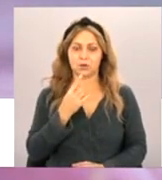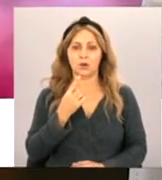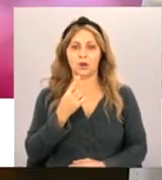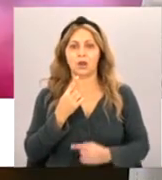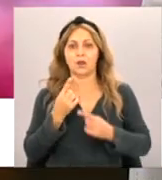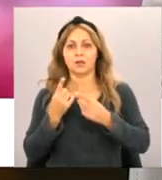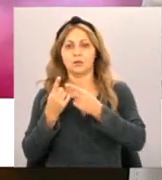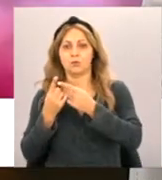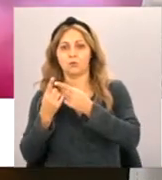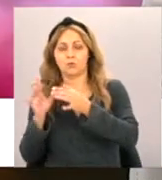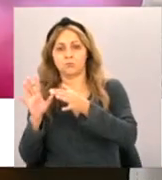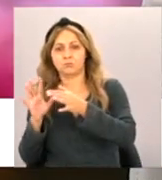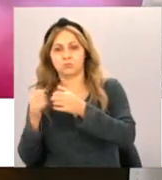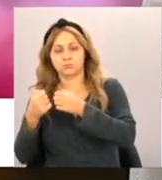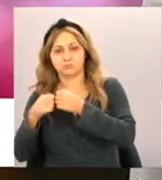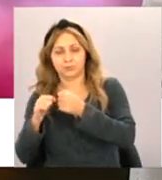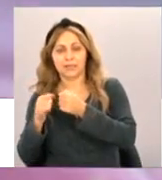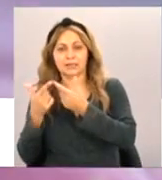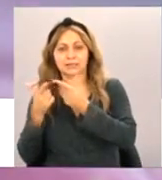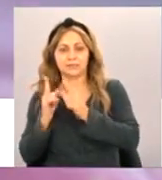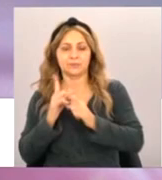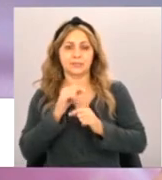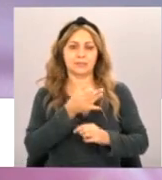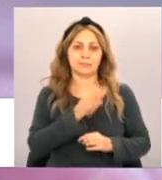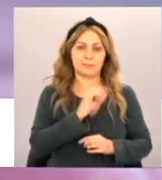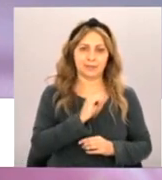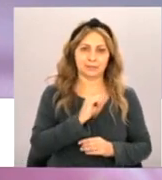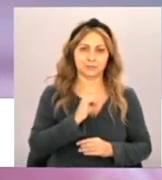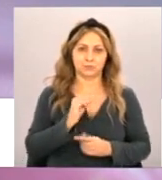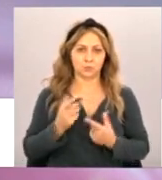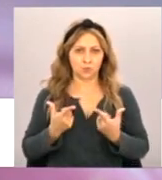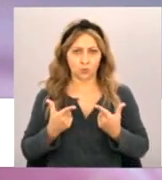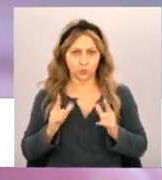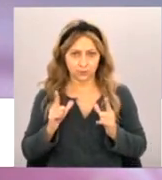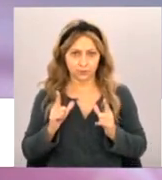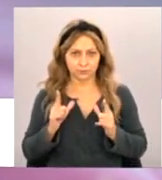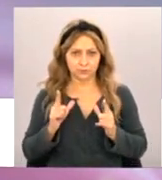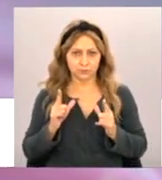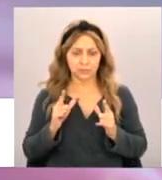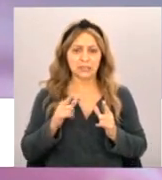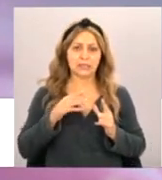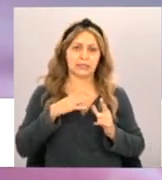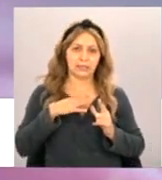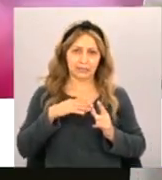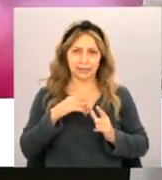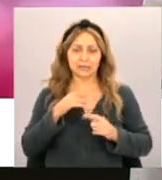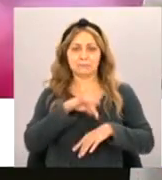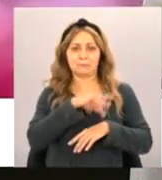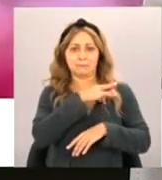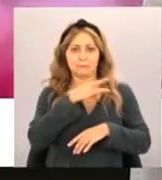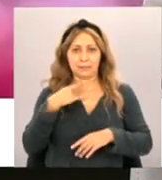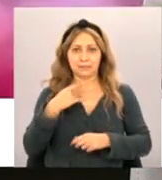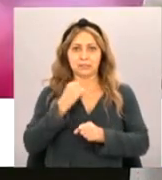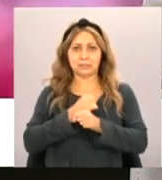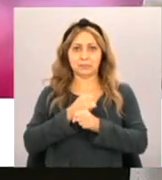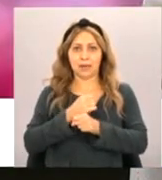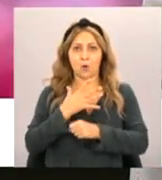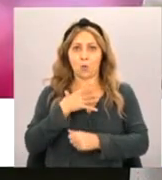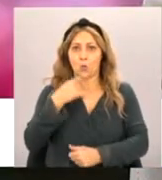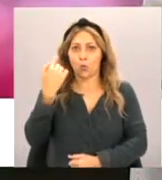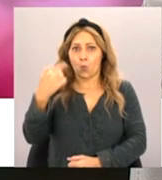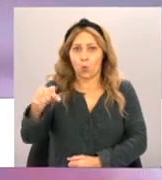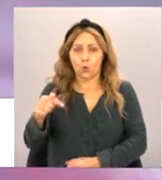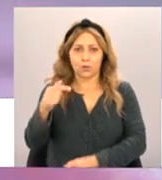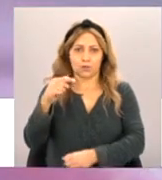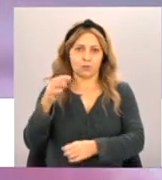divergências com o PS e o livre é favorável a exclusividade dos médicos no serviço Nacional de saúde O livro é favorável